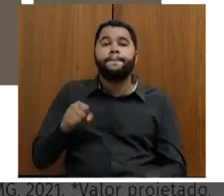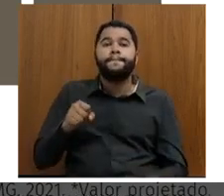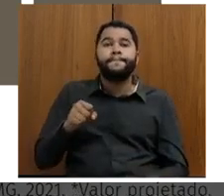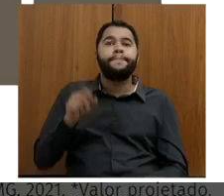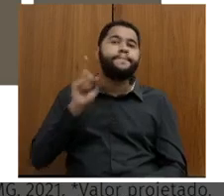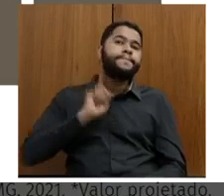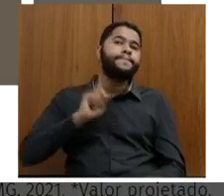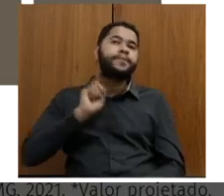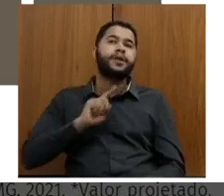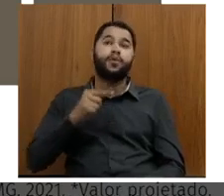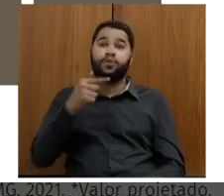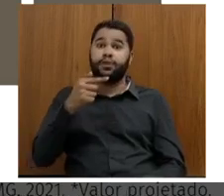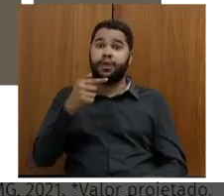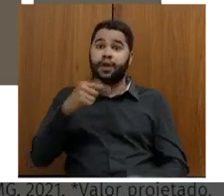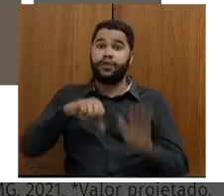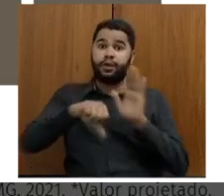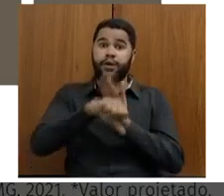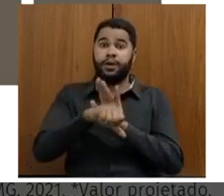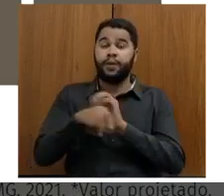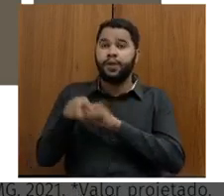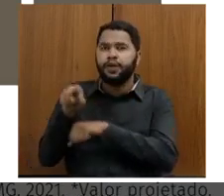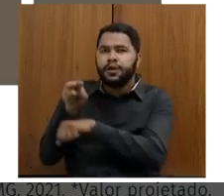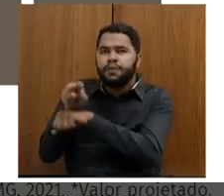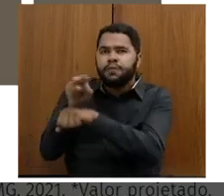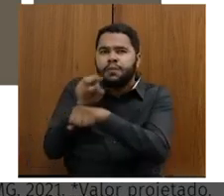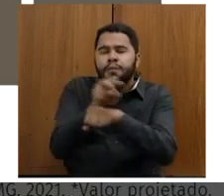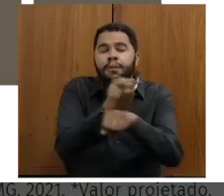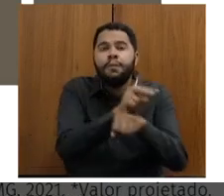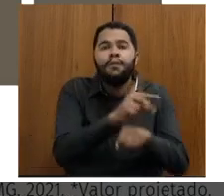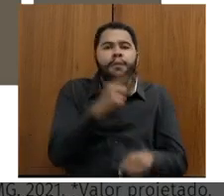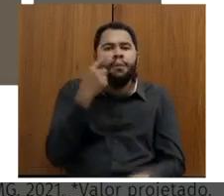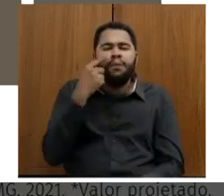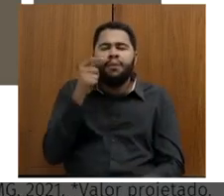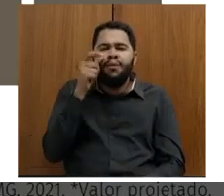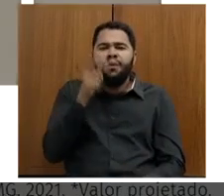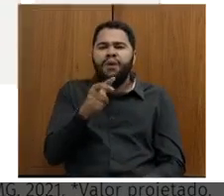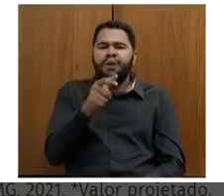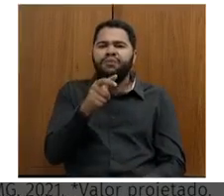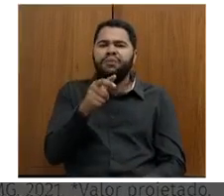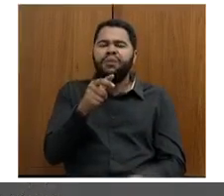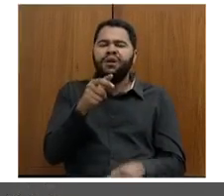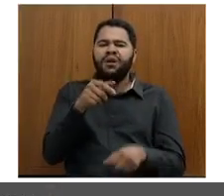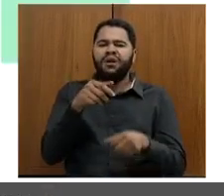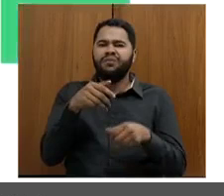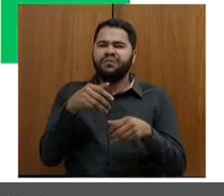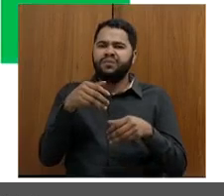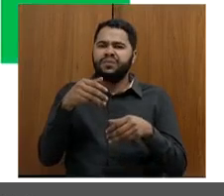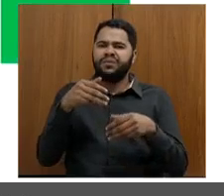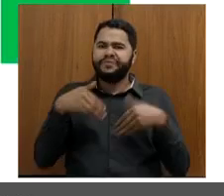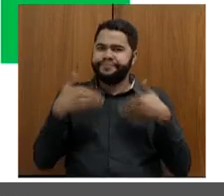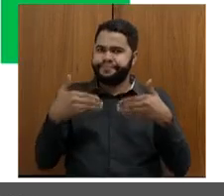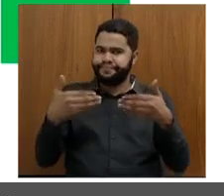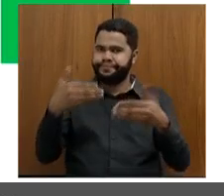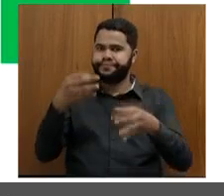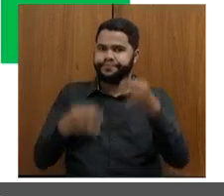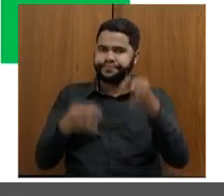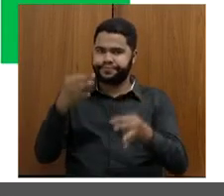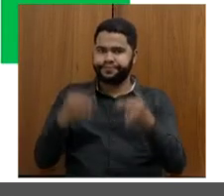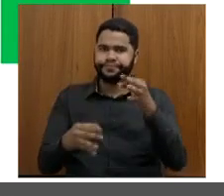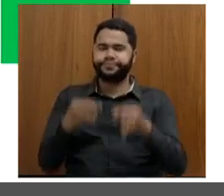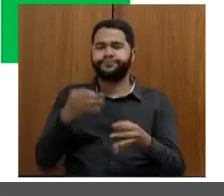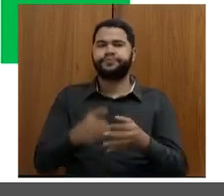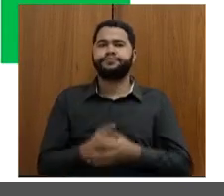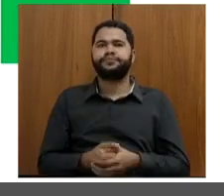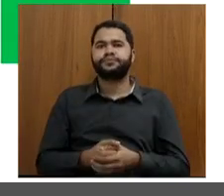crimes violentos que a gente monitora e agora que interessante o Ministério da Justiça pode passar aí por favor tô me acabando o